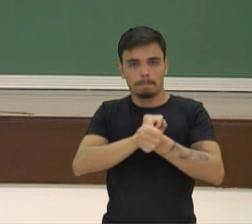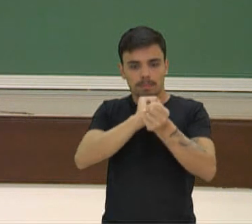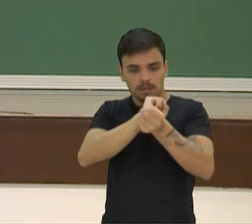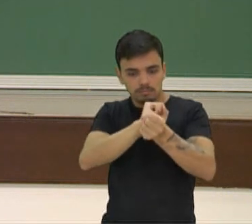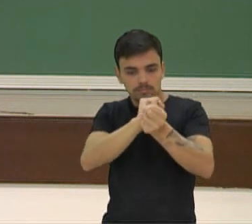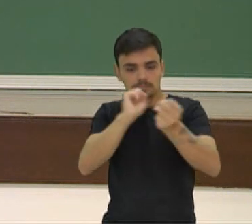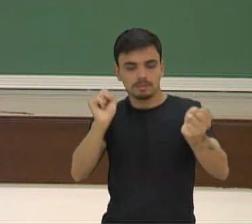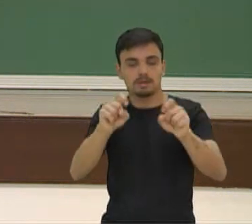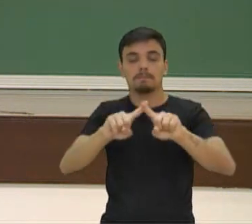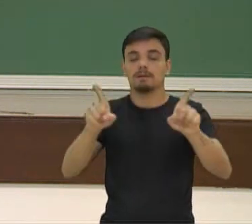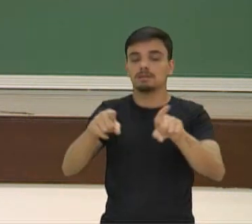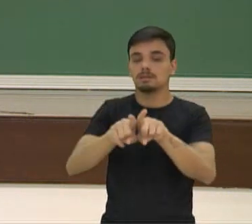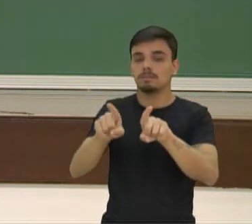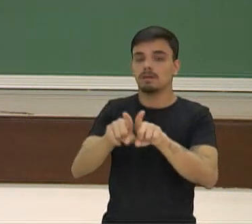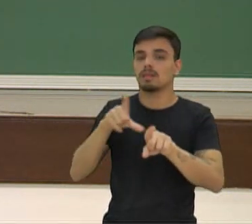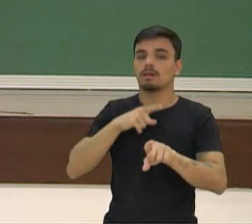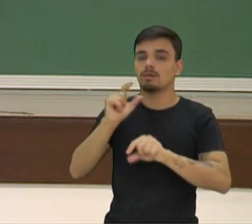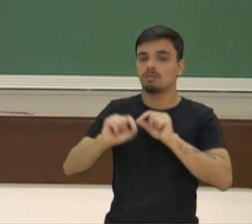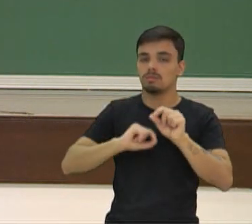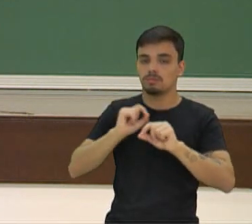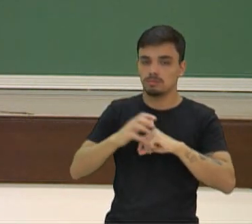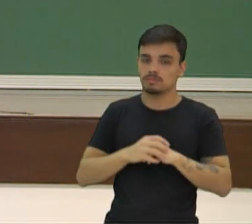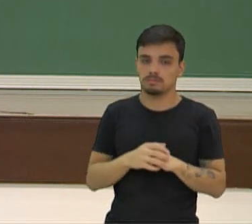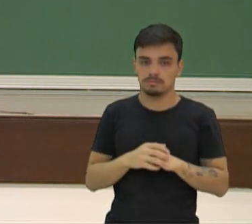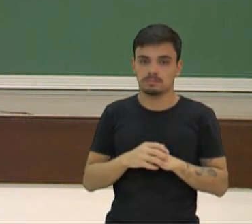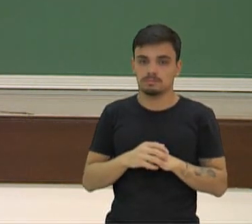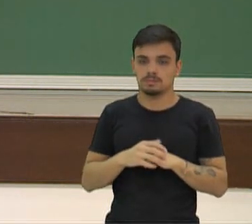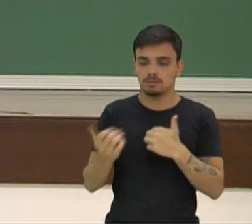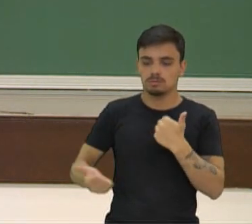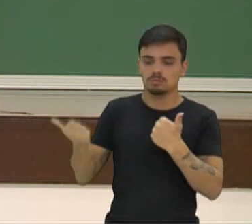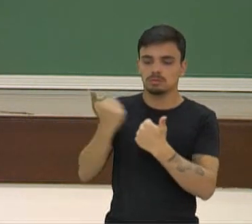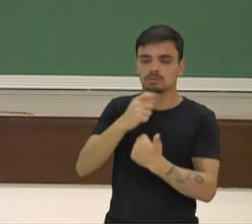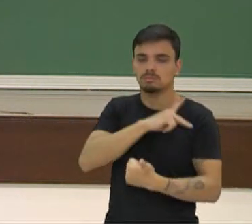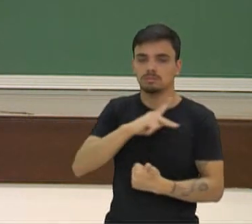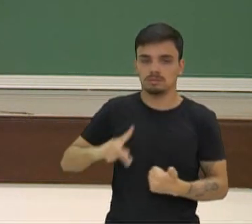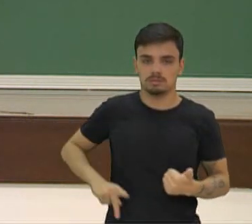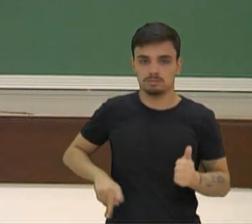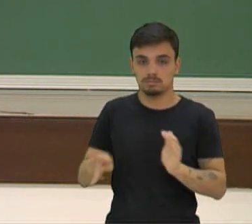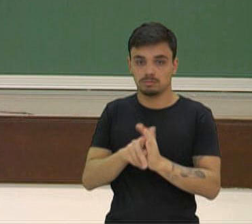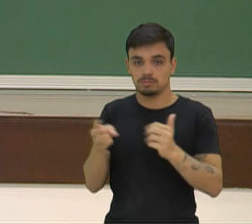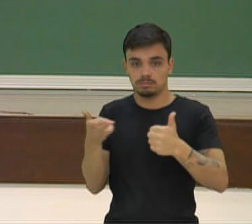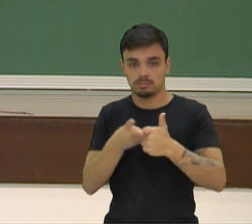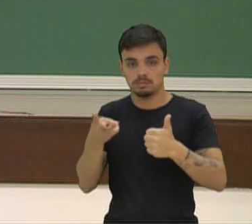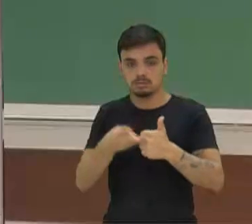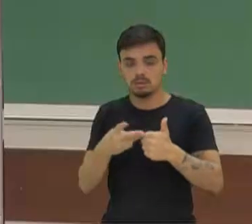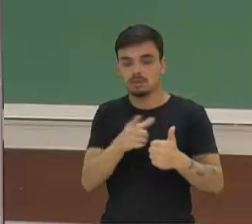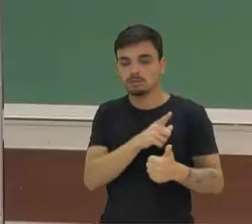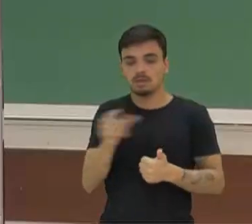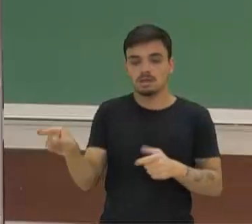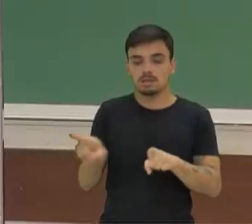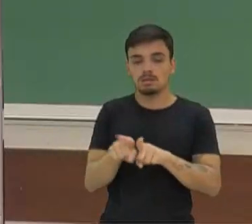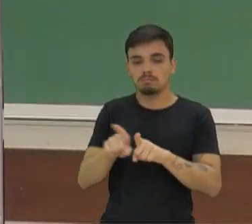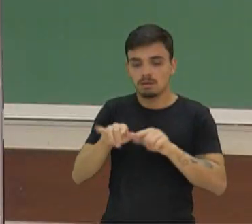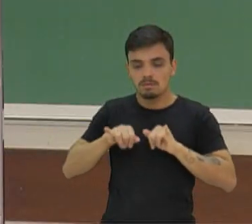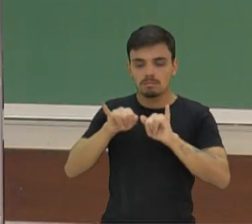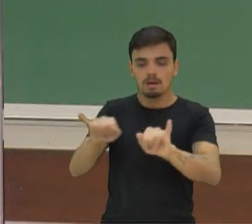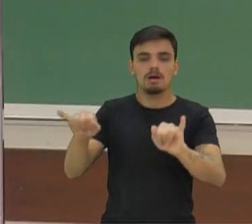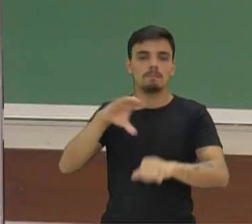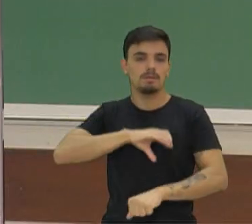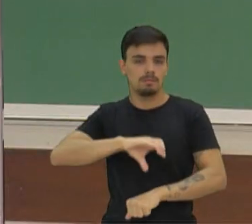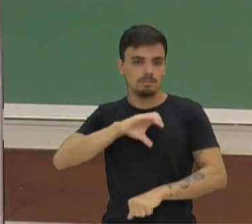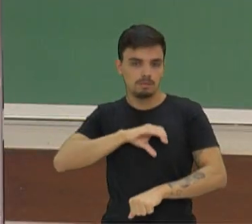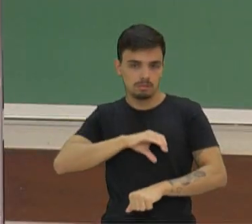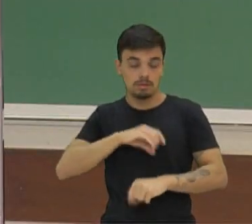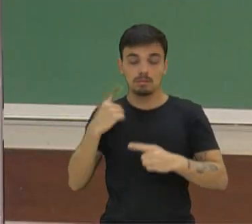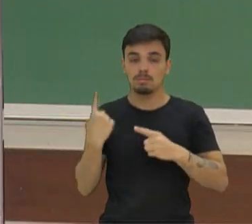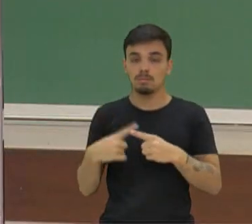abolida, mas também visando o quê? A substituição do presidente da província e a saída dos comerciantes portugueses. Por